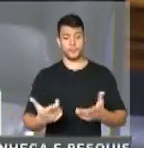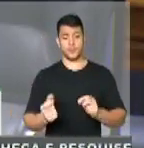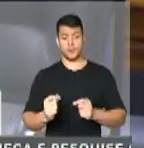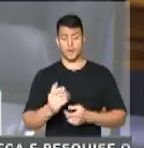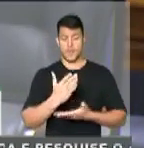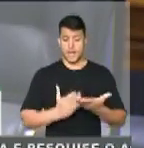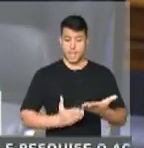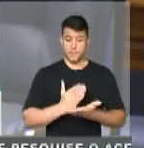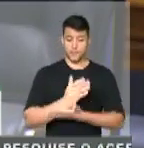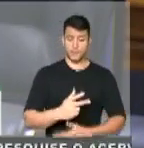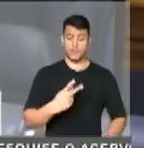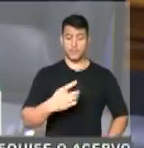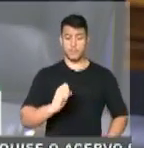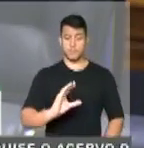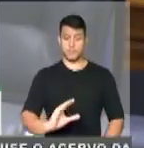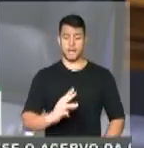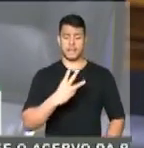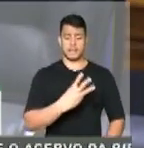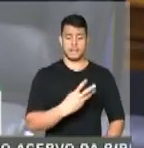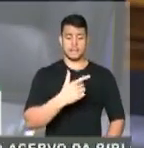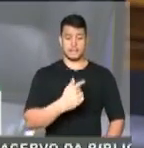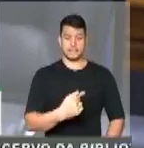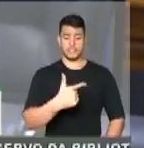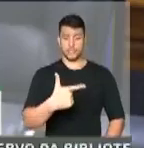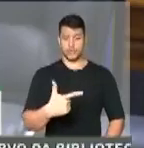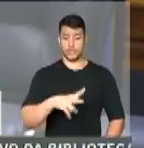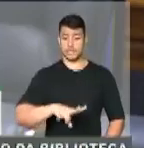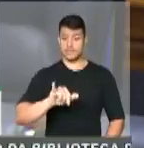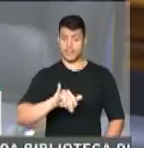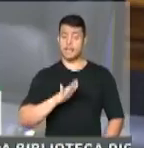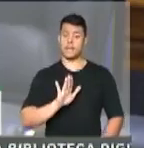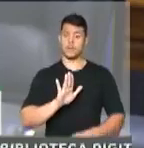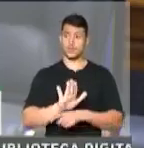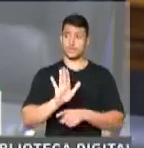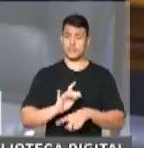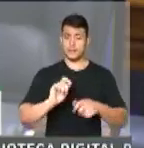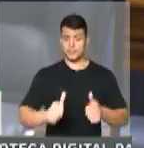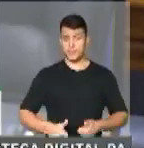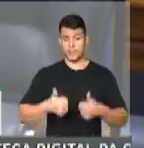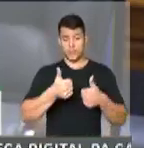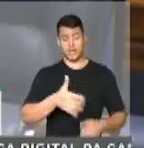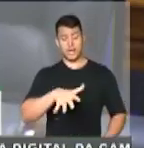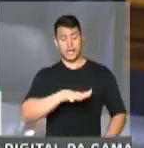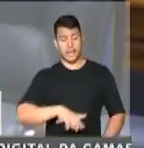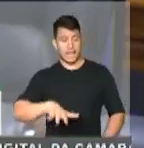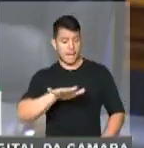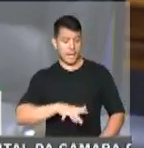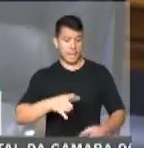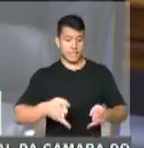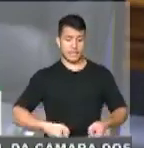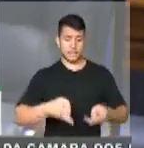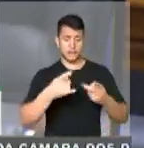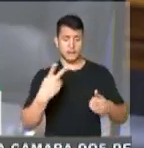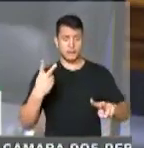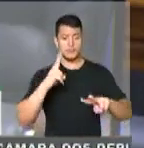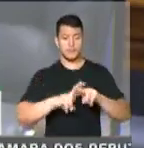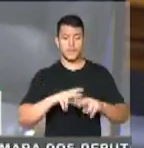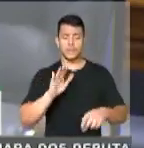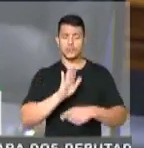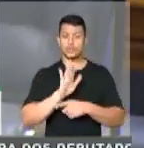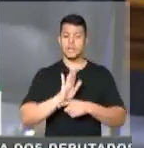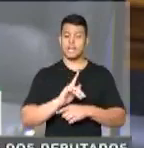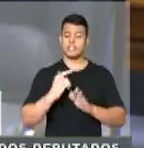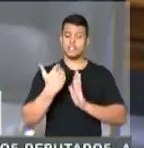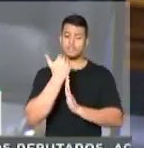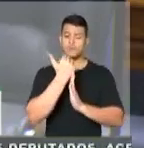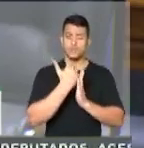da PEC 372 vai aperfeiçoar os serviços penitenciários e da segurança pública no combate ao crime organizado e na redução dos